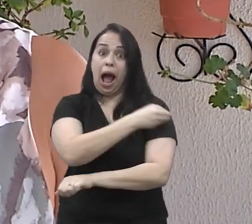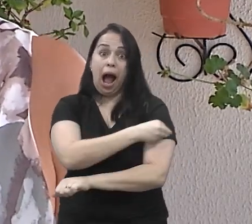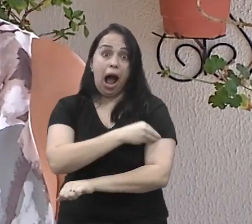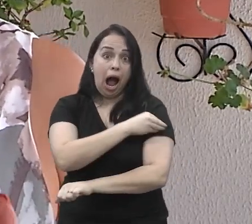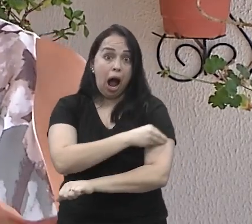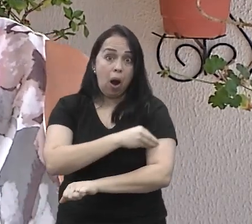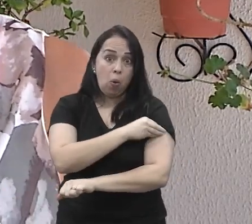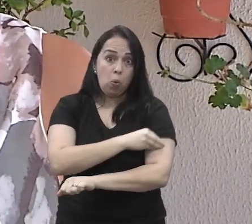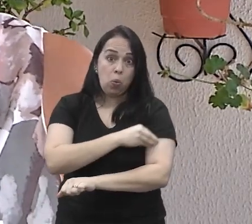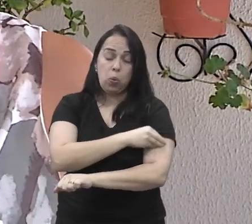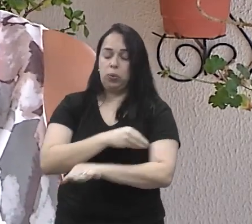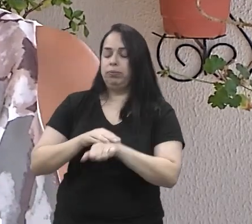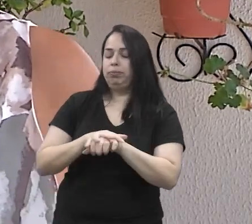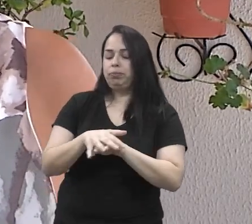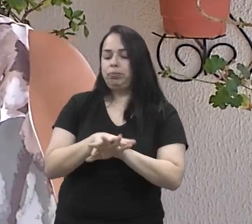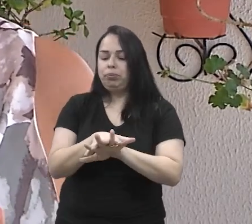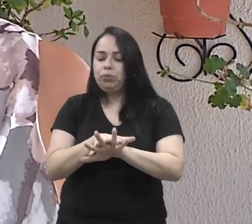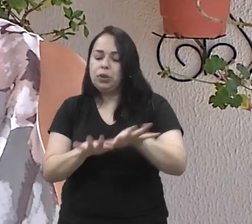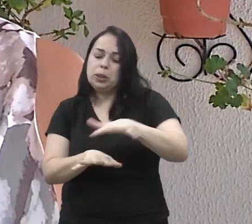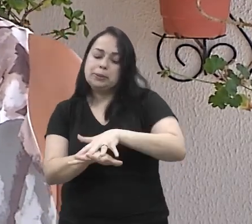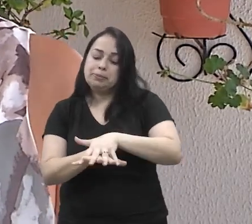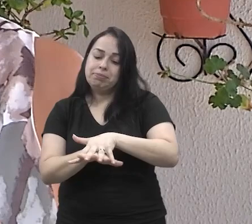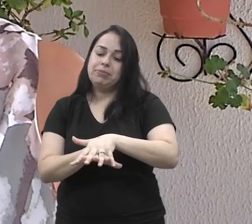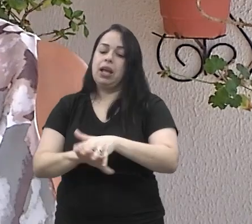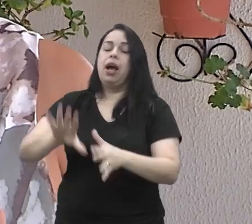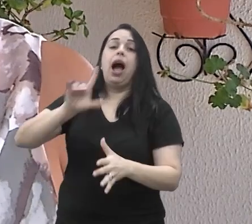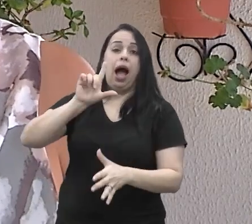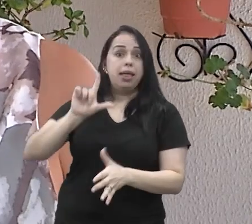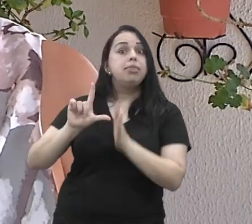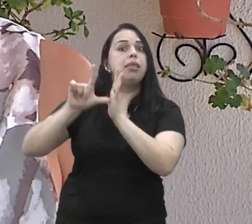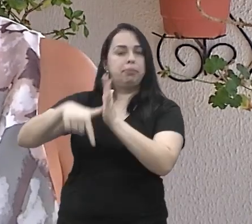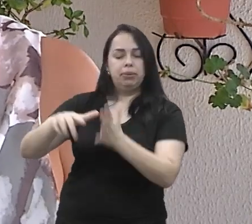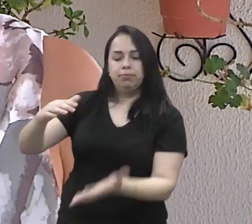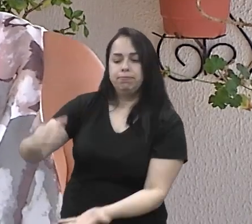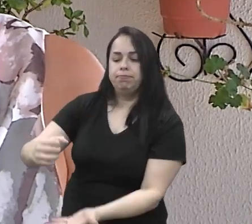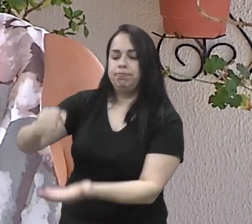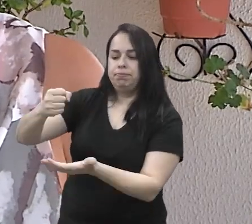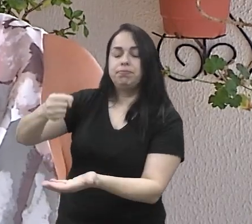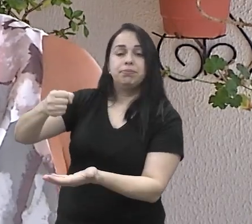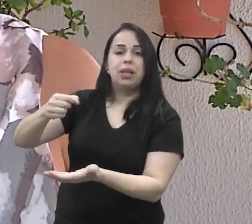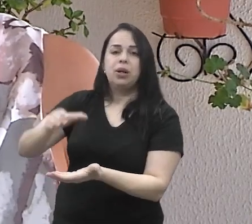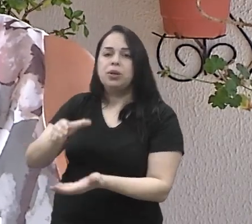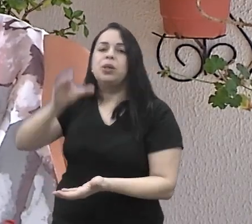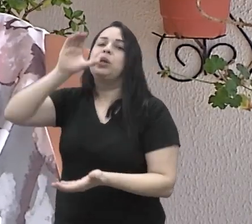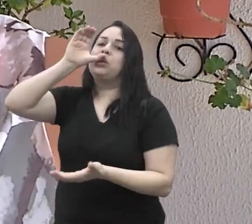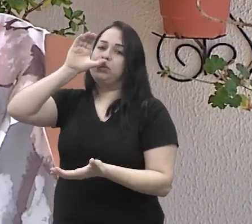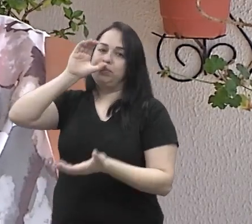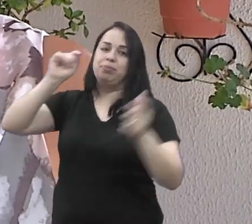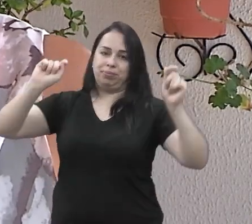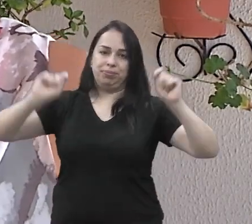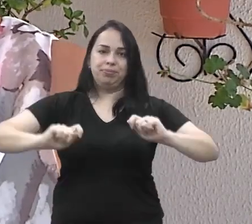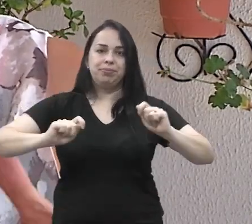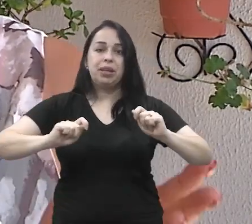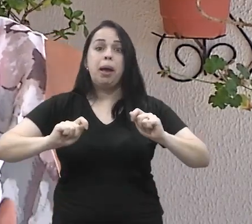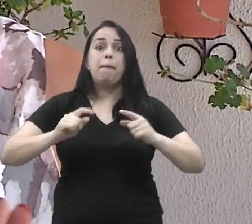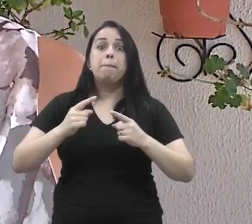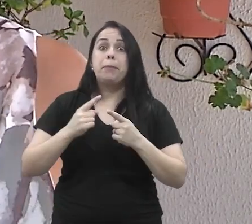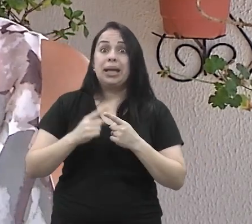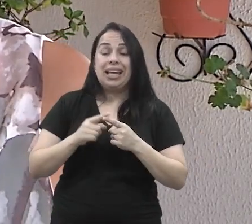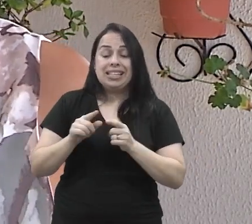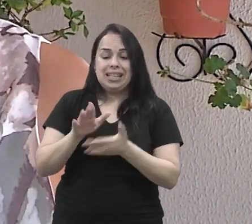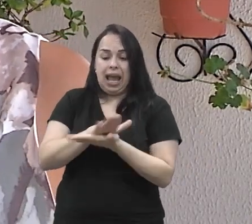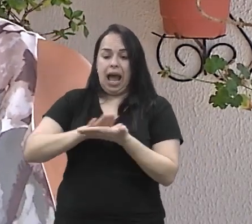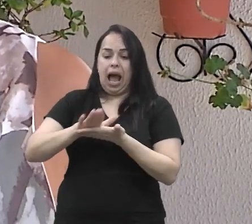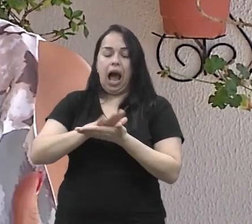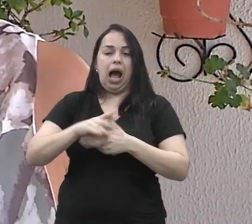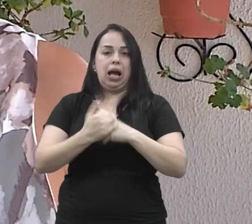álcool bem, de preferência lavar a mão, mas se não puder lavar a mão, passar um álcool nas mãos para depois pegar